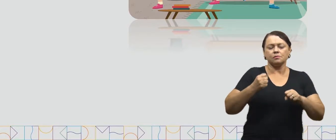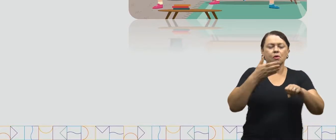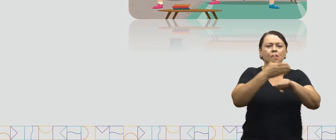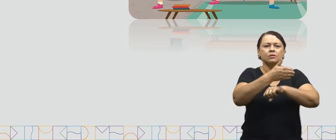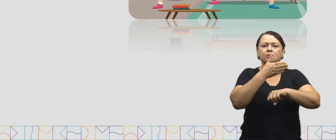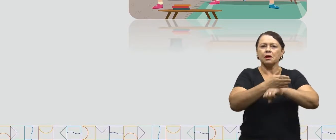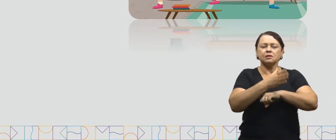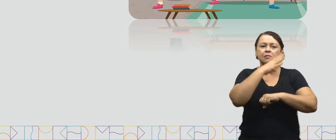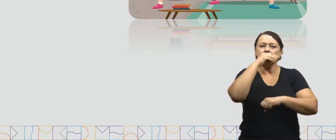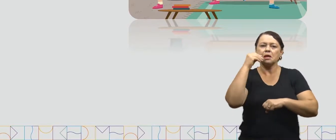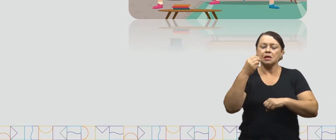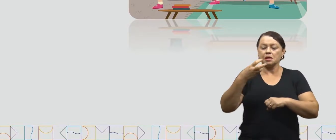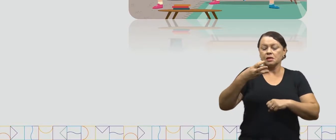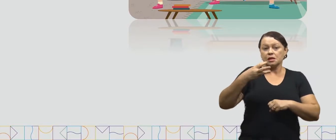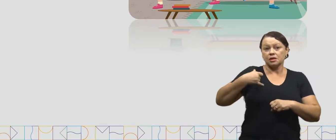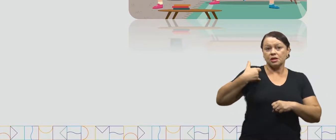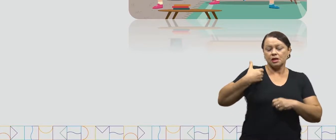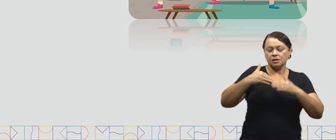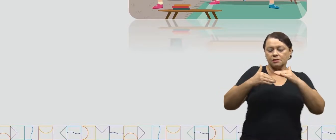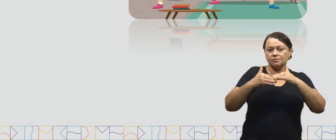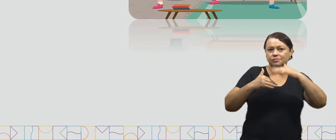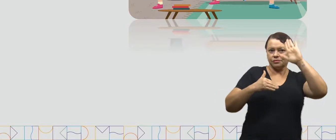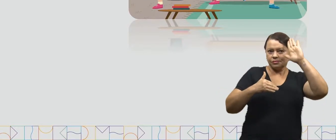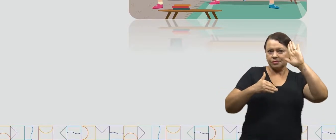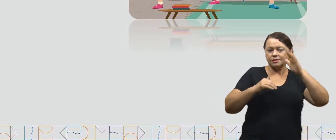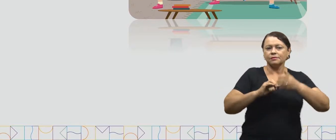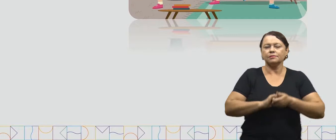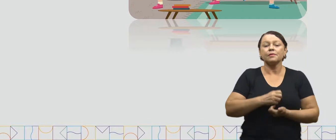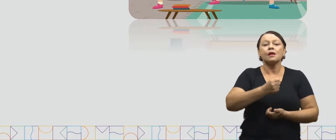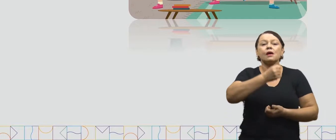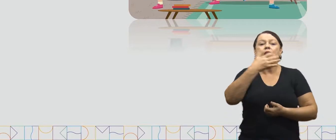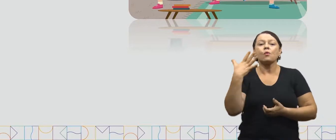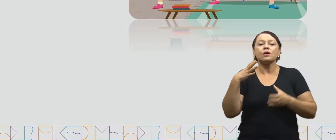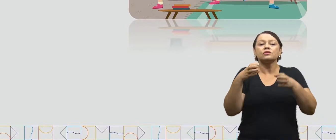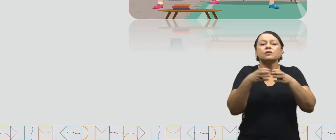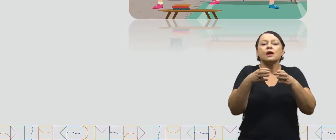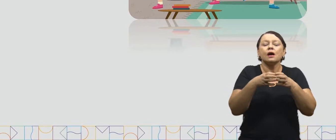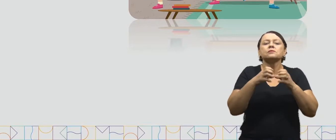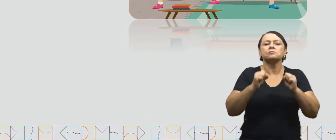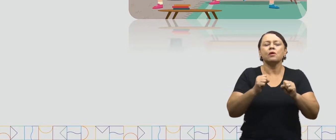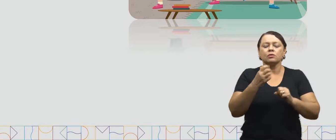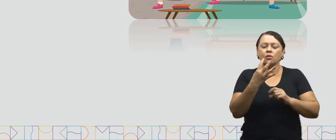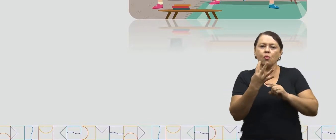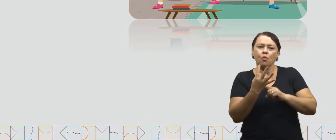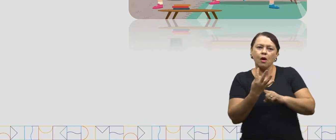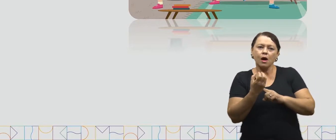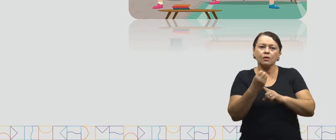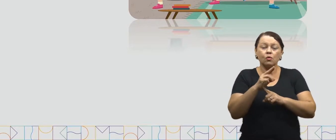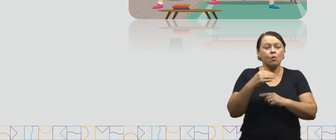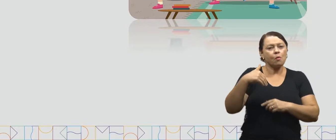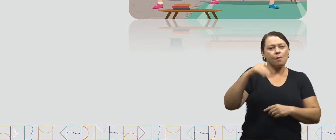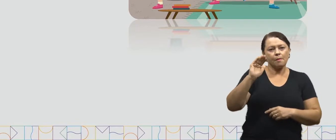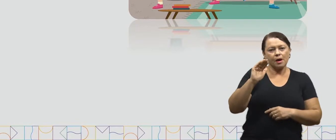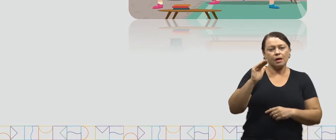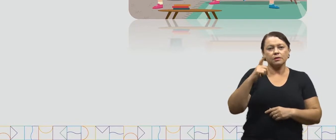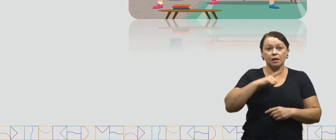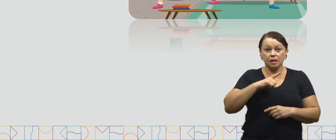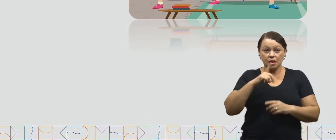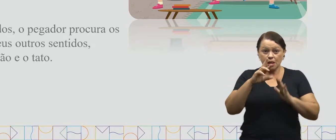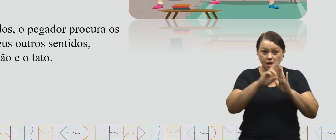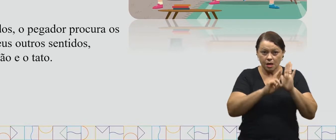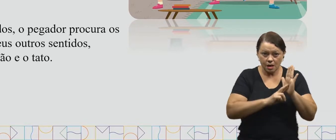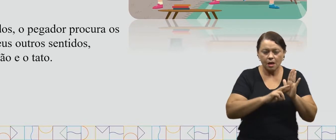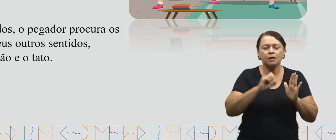crianças a partir de 3 anos. Número de participantes, 4 jogadores ou mais. Vamos ver as regras da